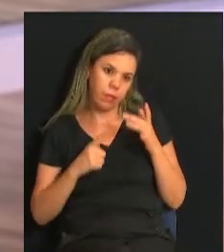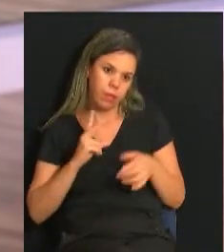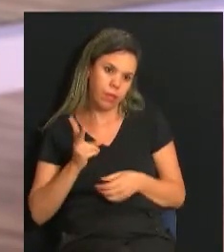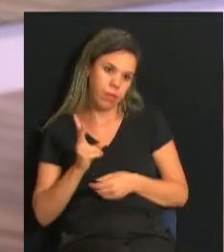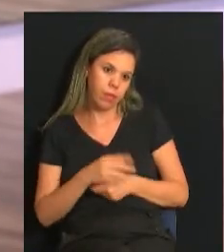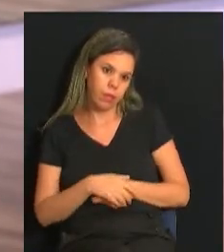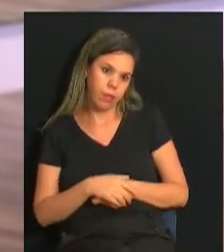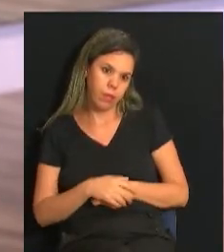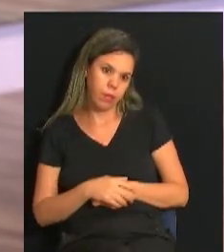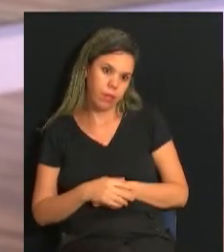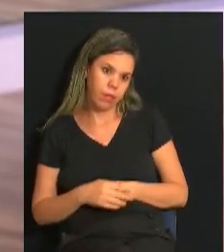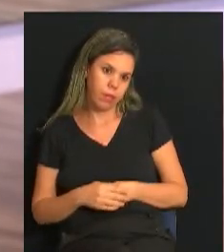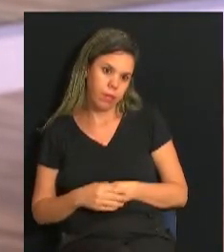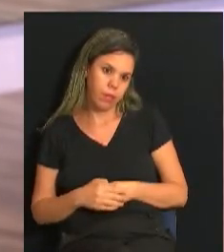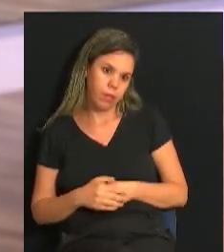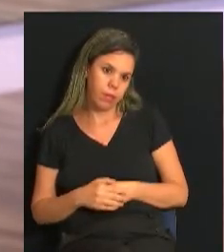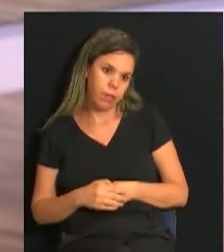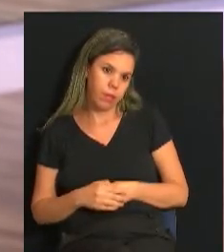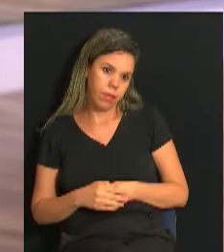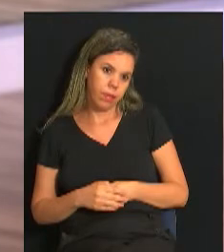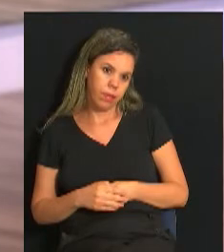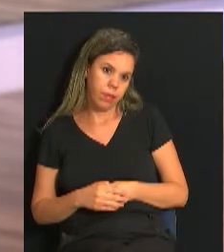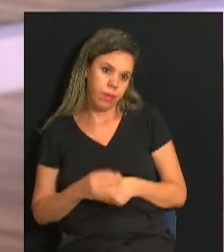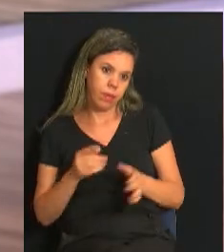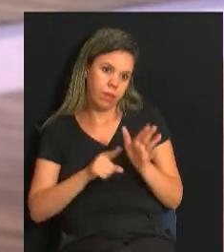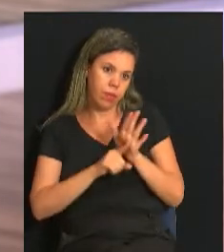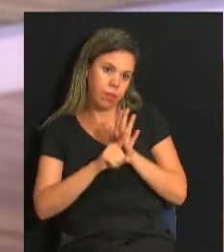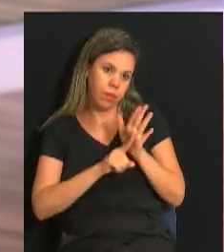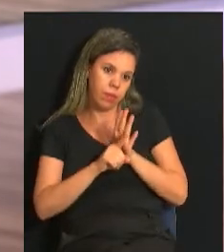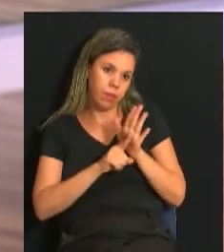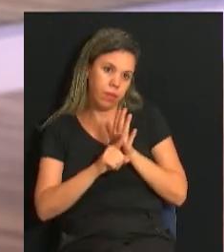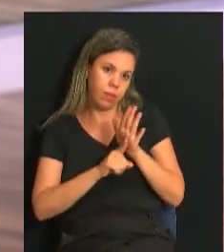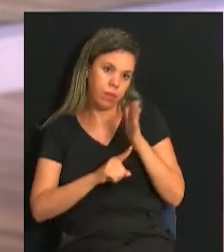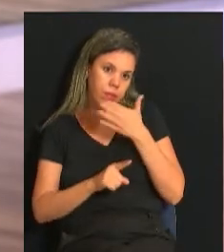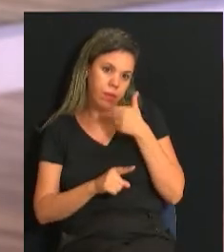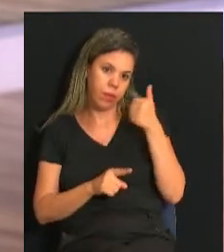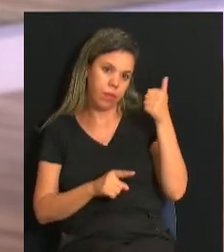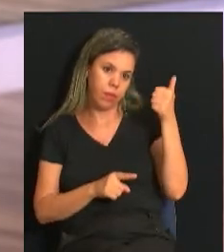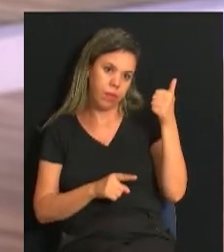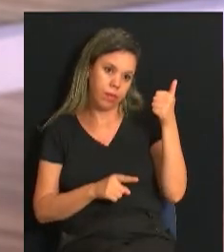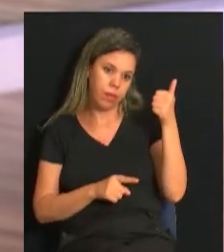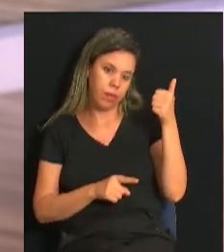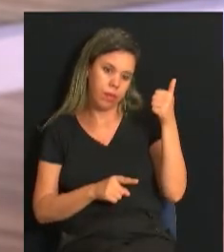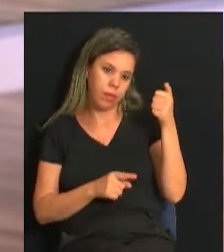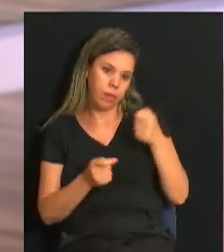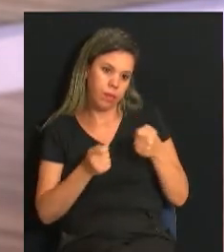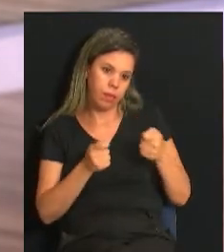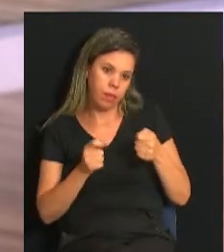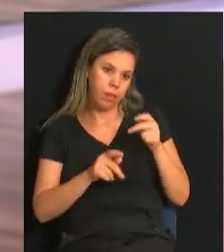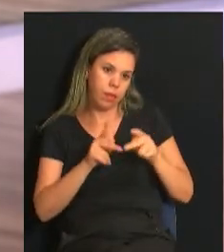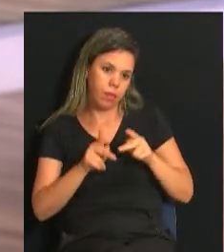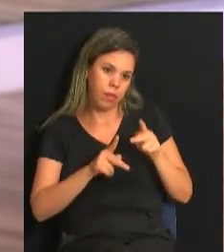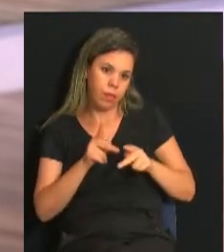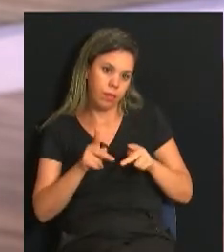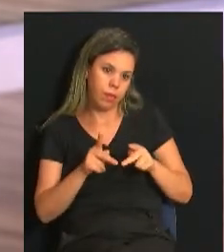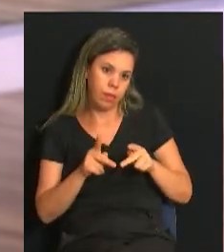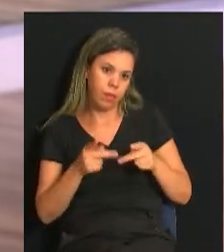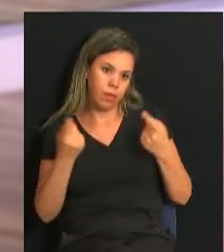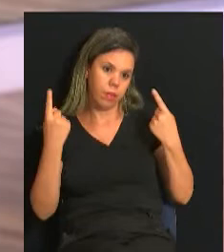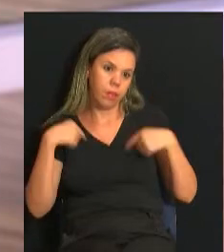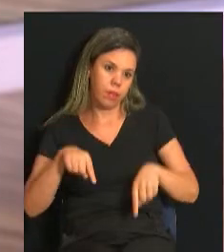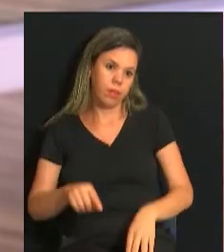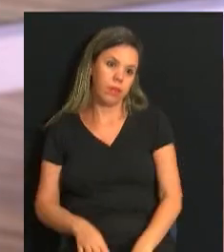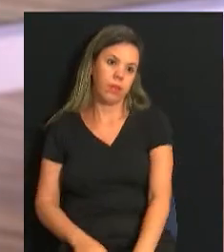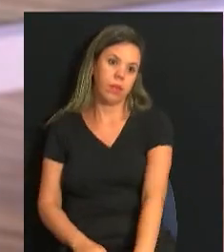sempre muito muito estudo para estar sempre melhorando porque a gente tá ligando com pessoas com forte viu